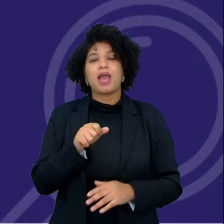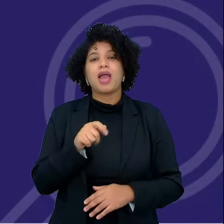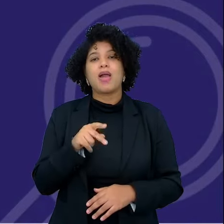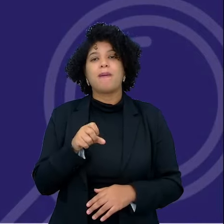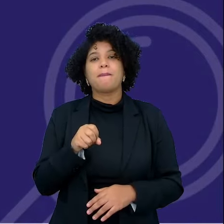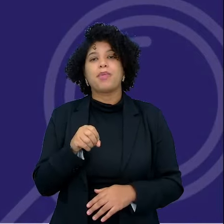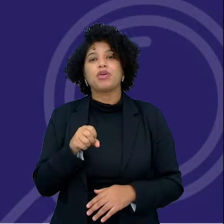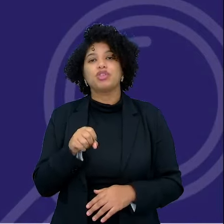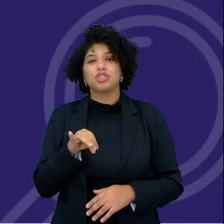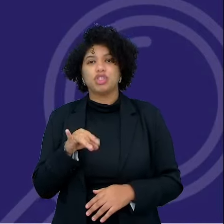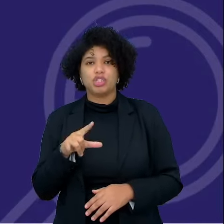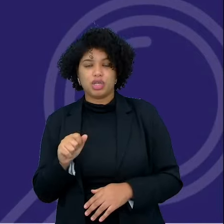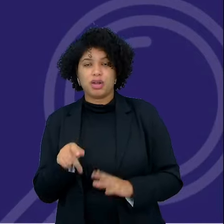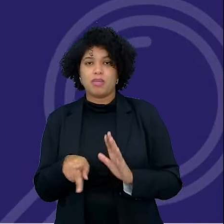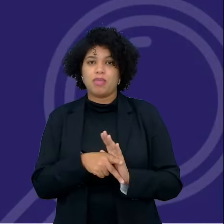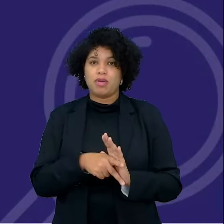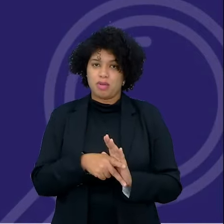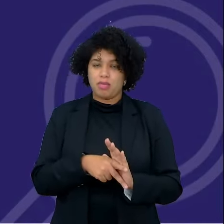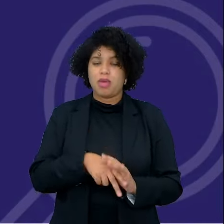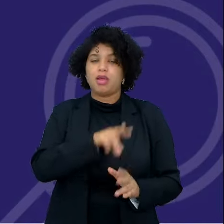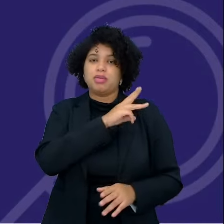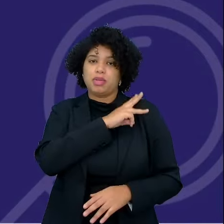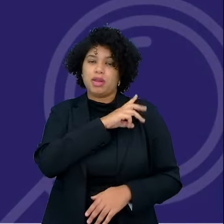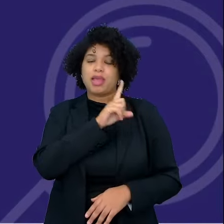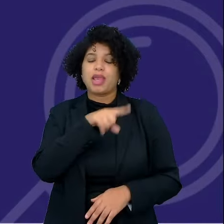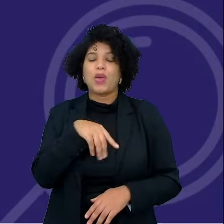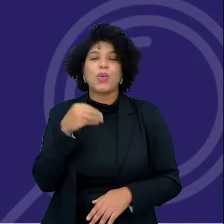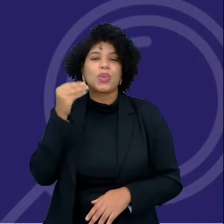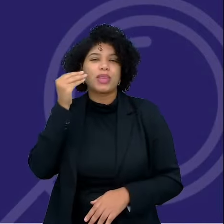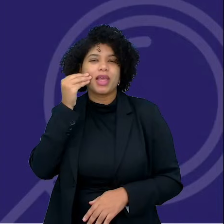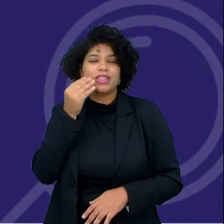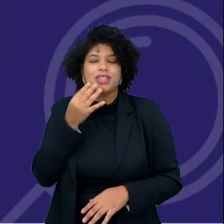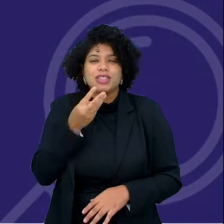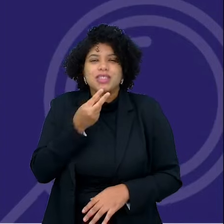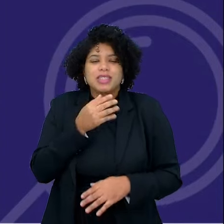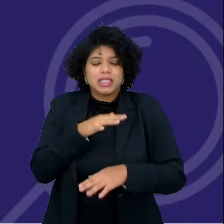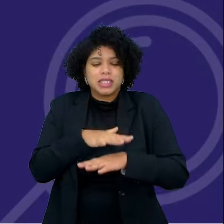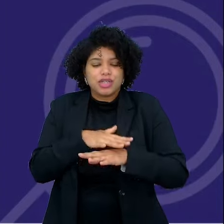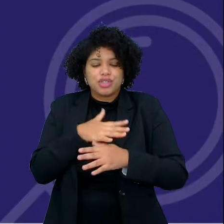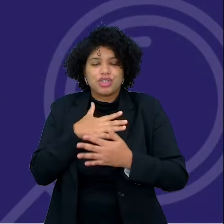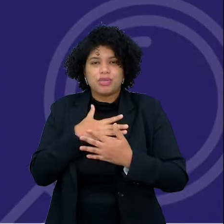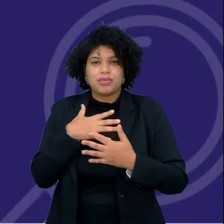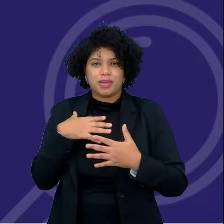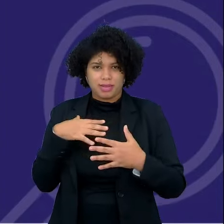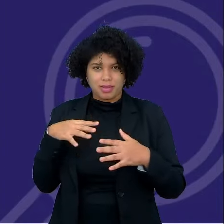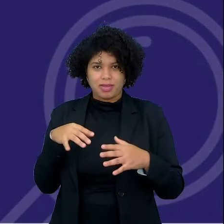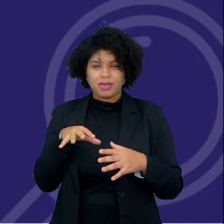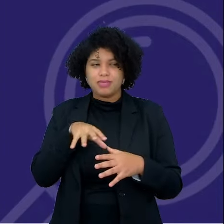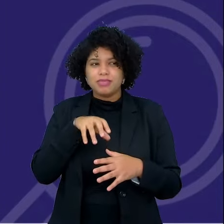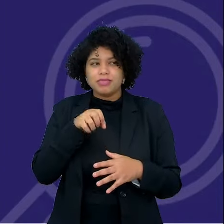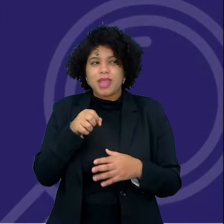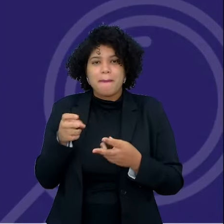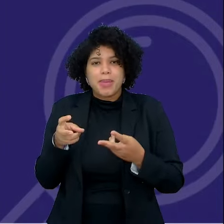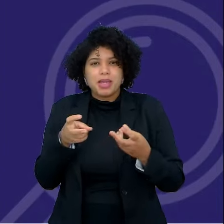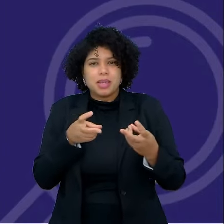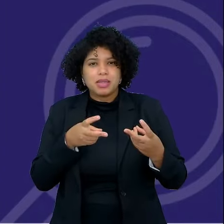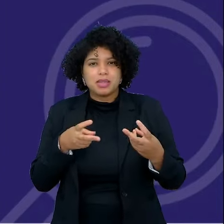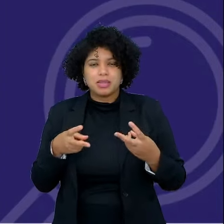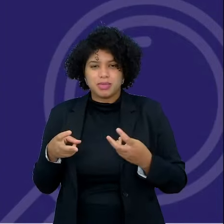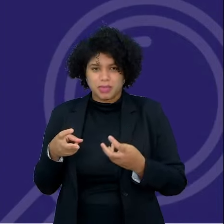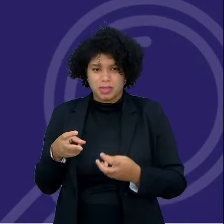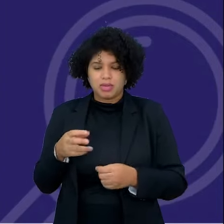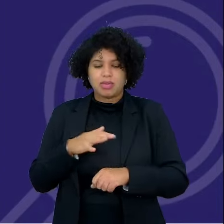série. Ele é um teste sensorial. Então, pede-se que o estudante, ele